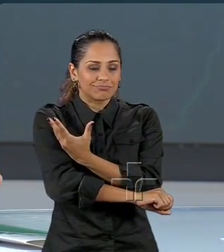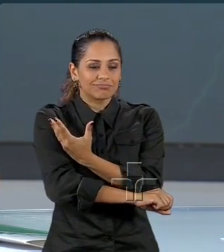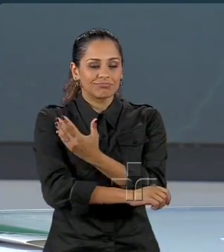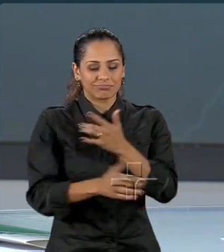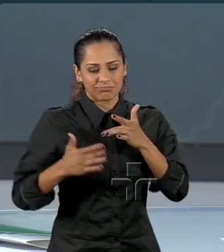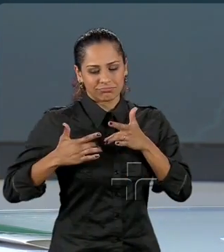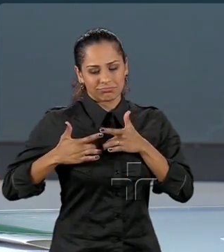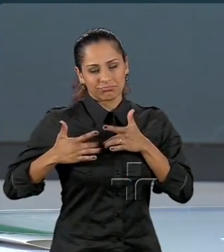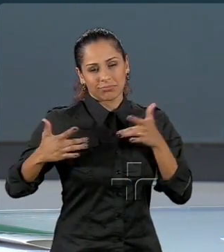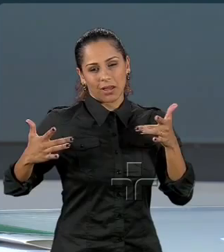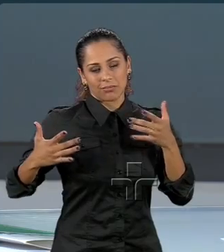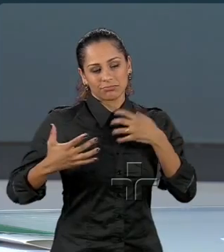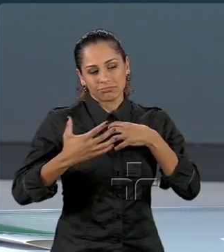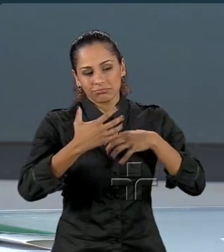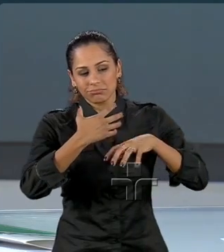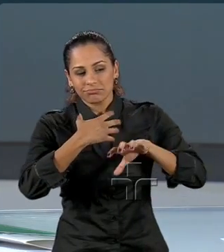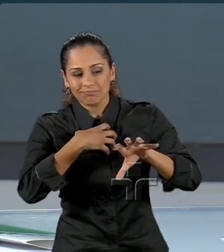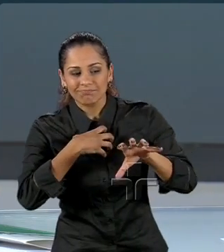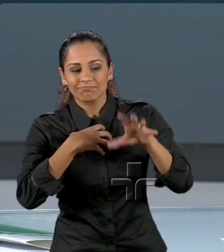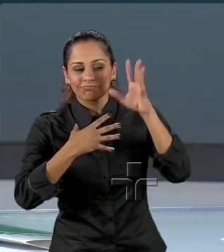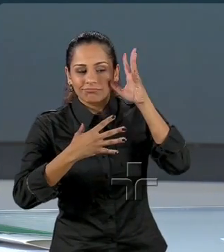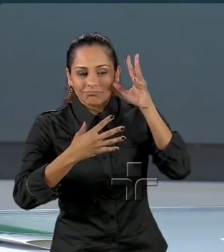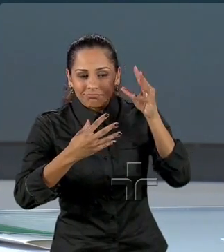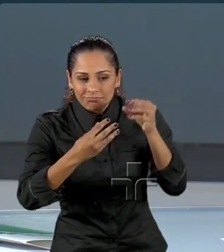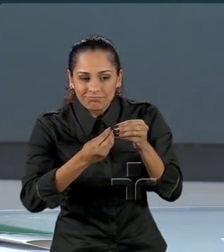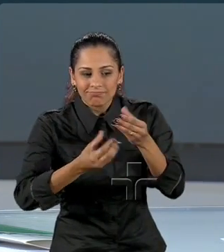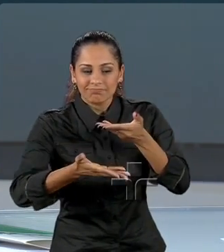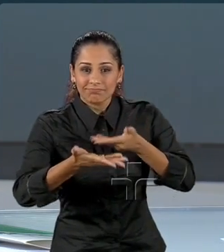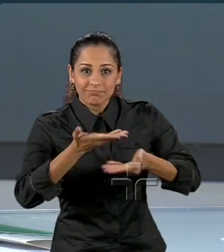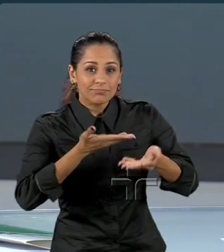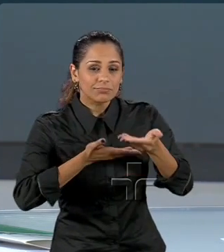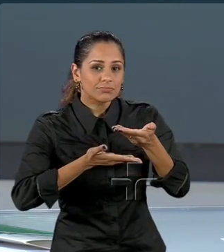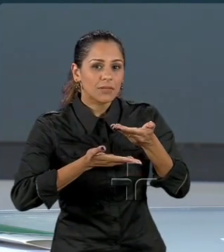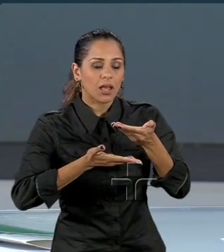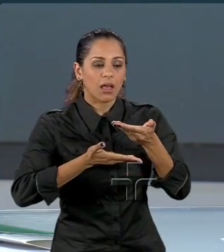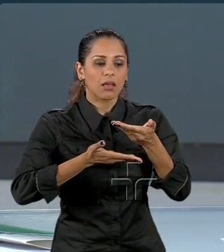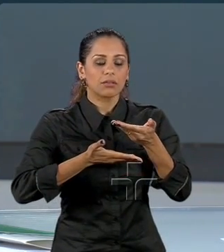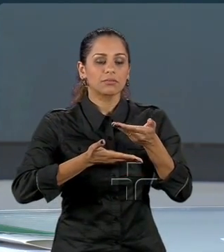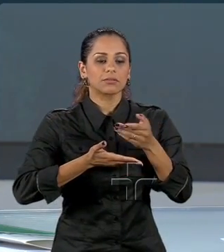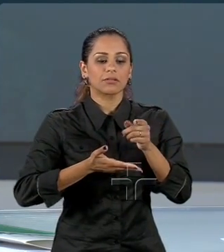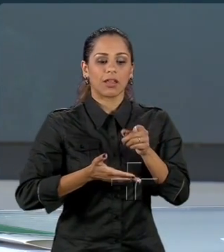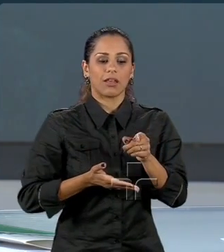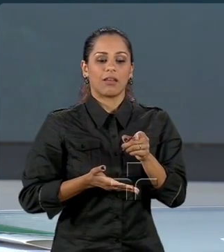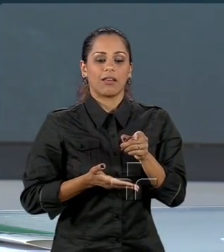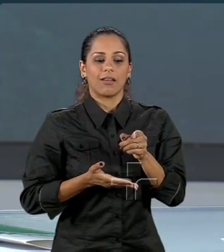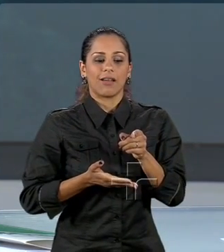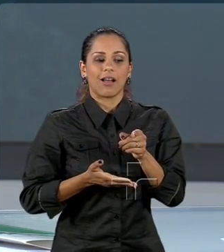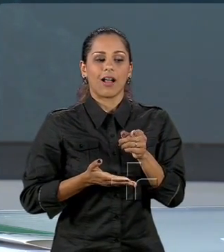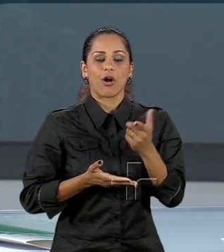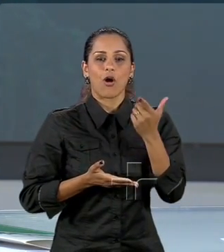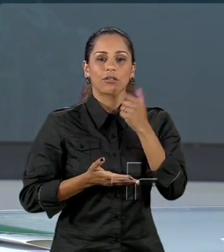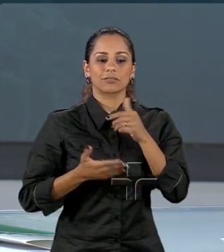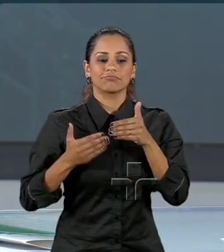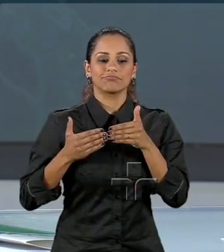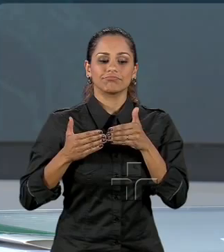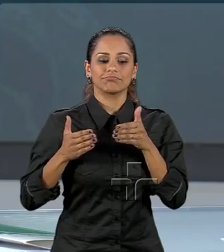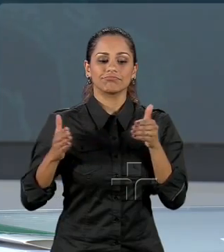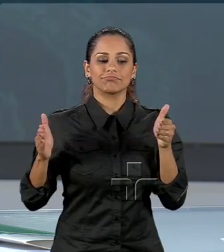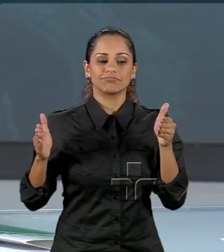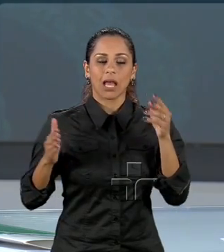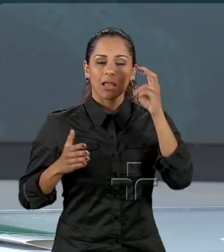solidariedade, empatia, compreensão, né, a gente abre os poros da inteligência